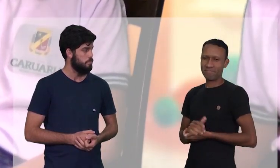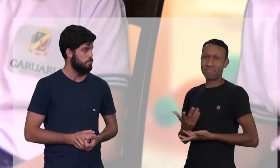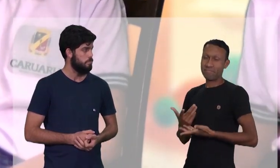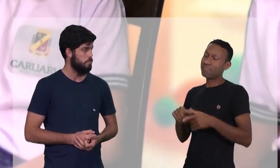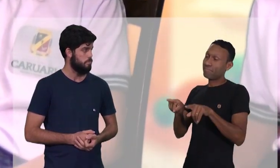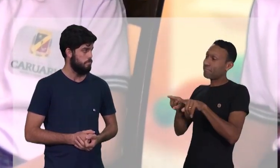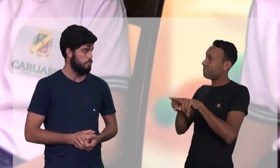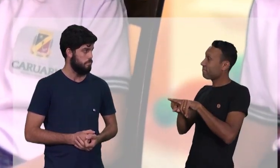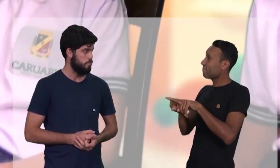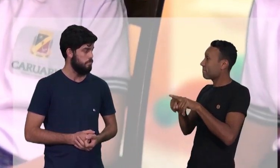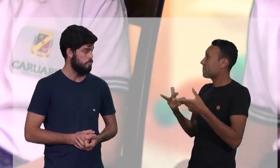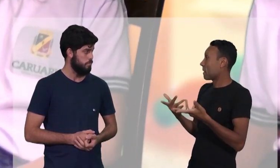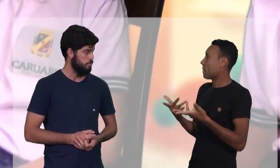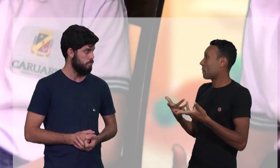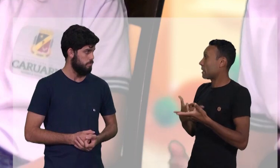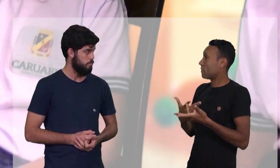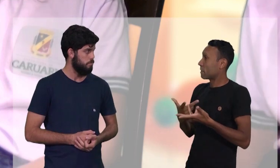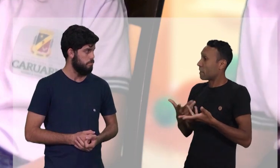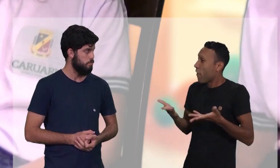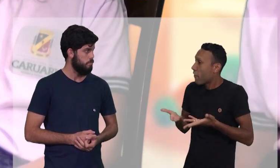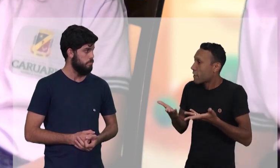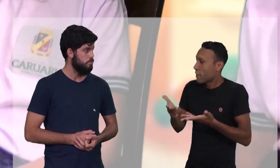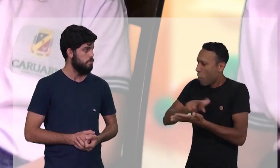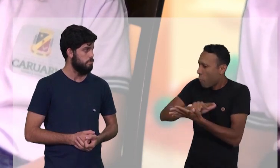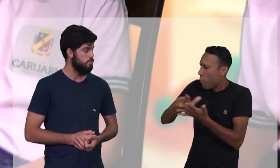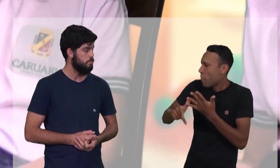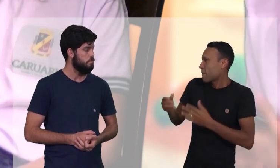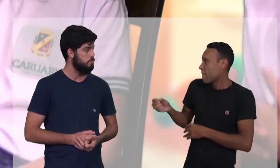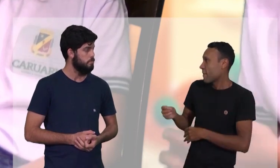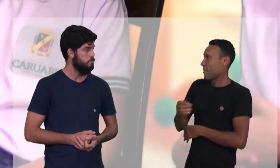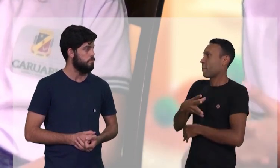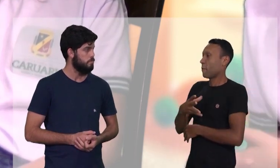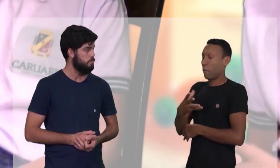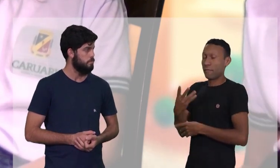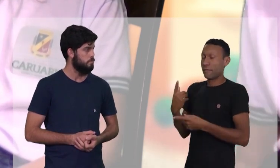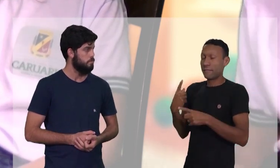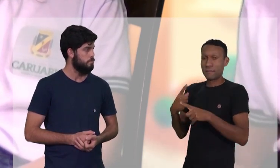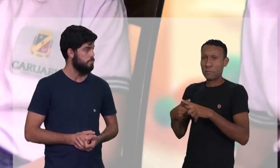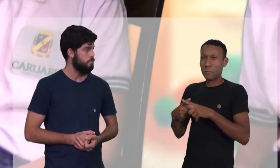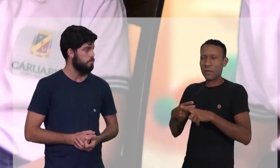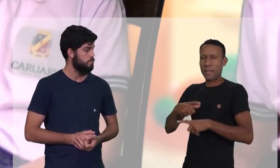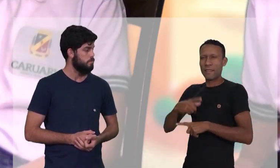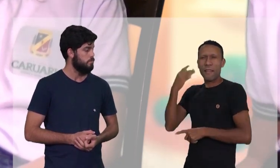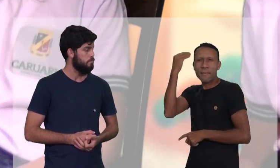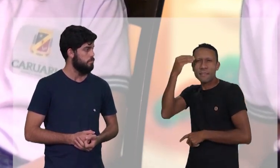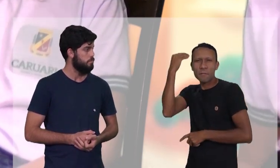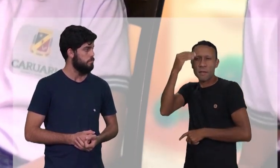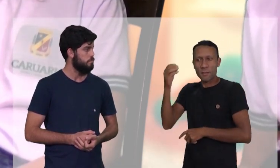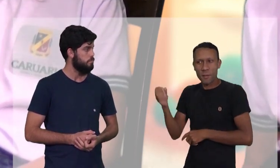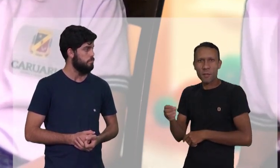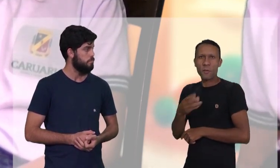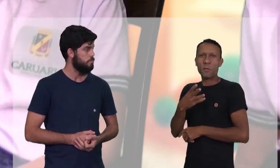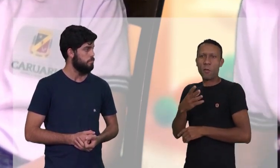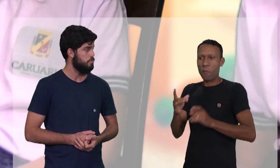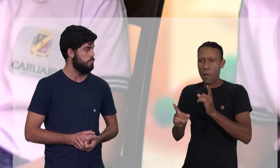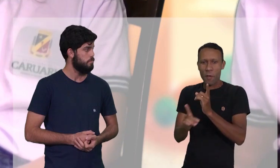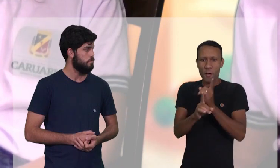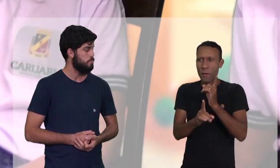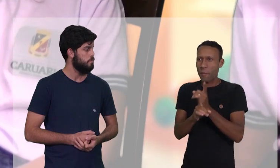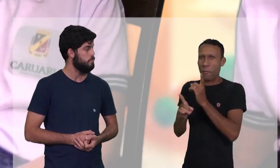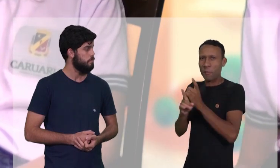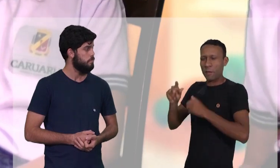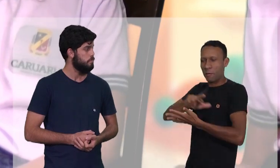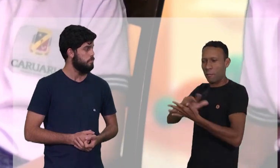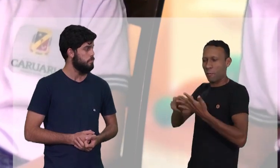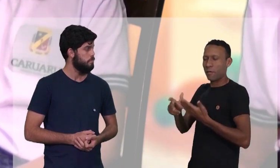Eu também acho em relação a você tentar fazer coisas novas. Você ter novas experiências sempre vai te mostrar algo que você goste